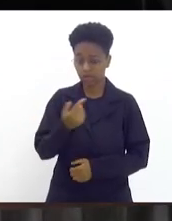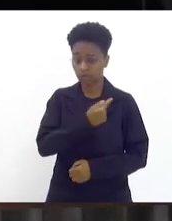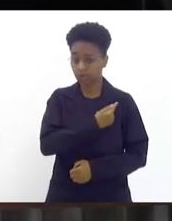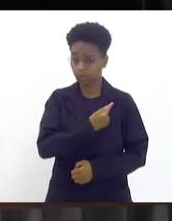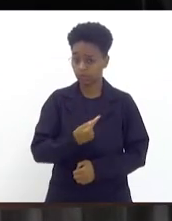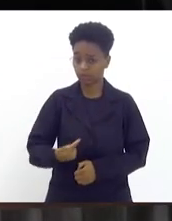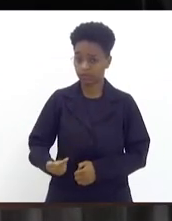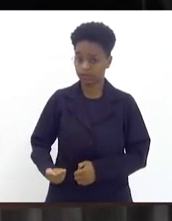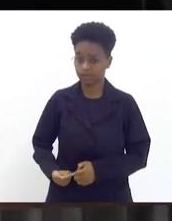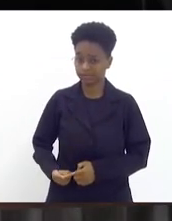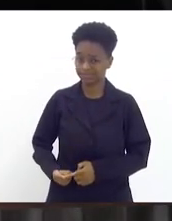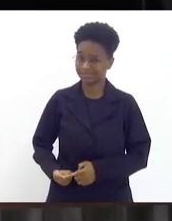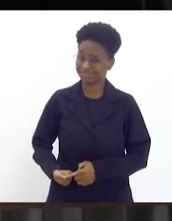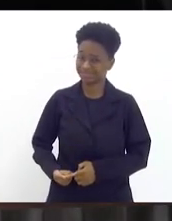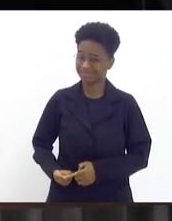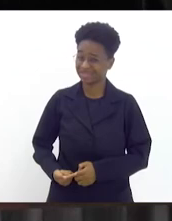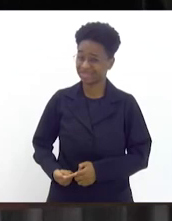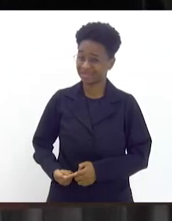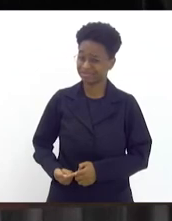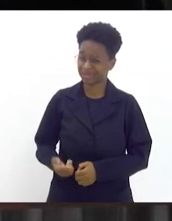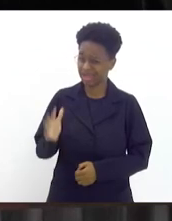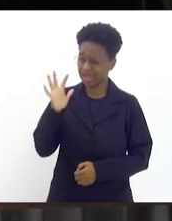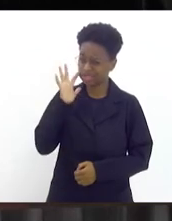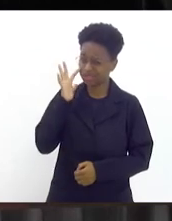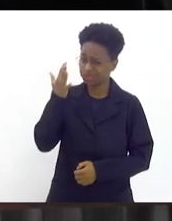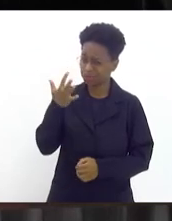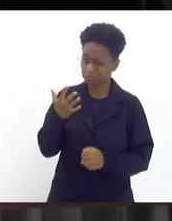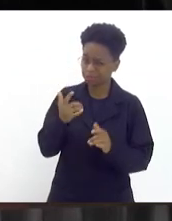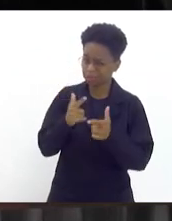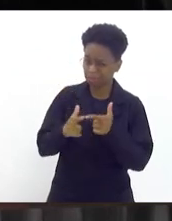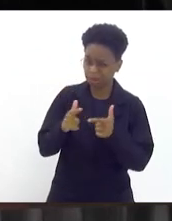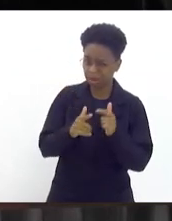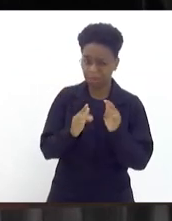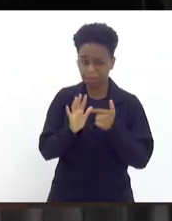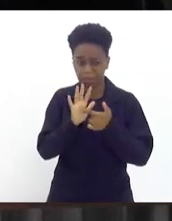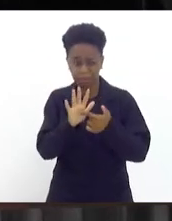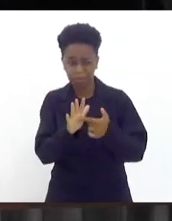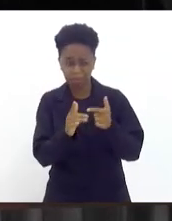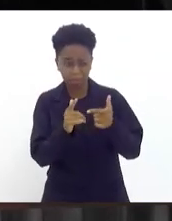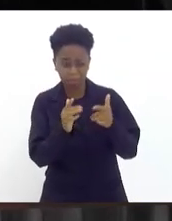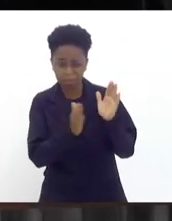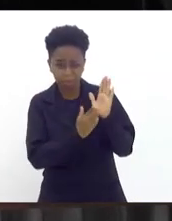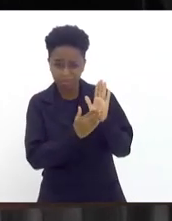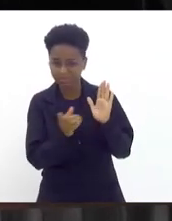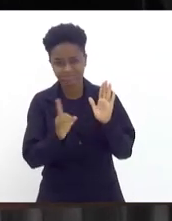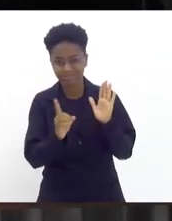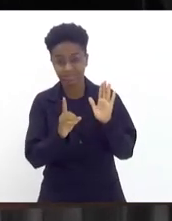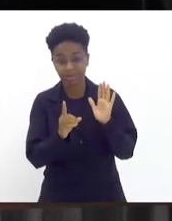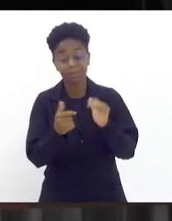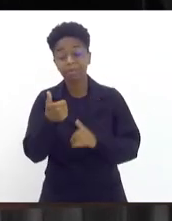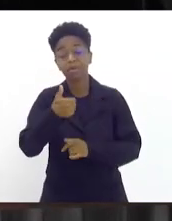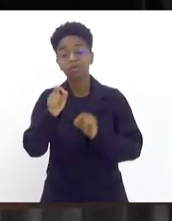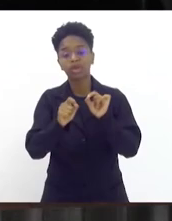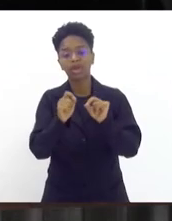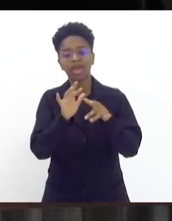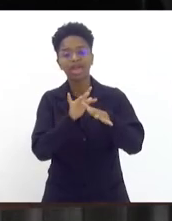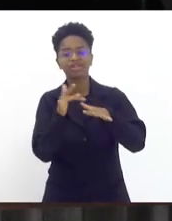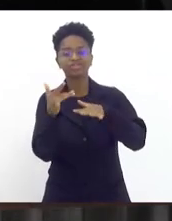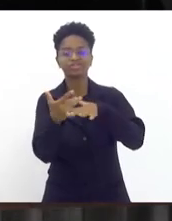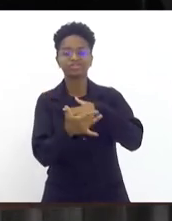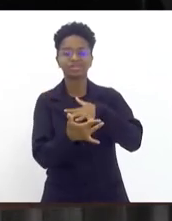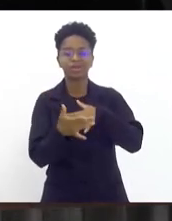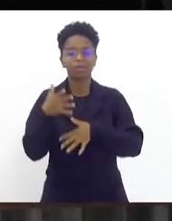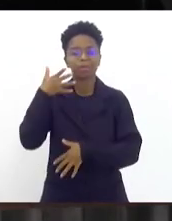que longe de resolver o problema de apresentar uma proposta ele vai primeiro para rede social para